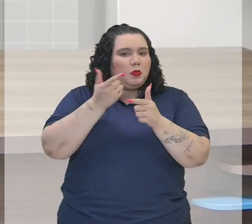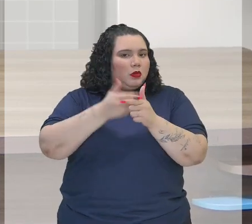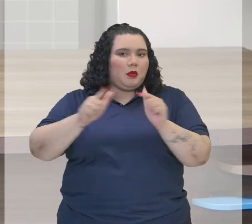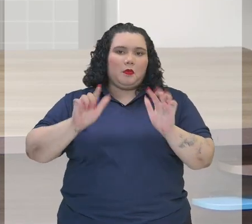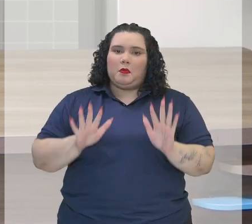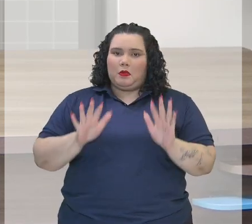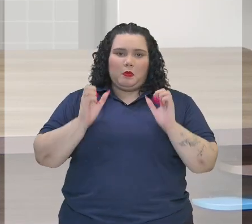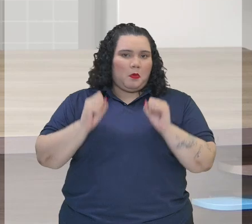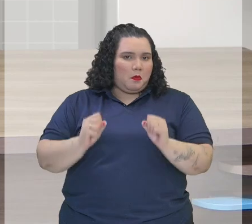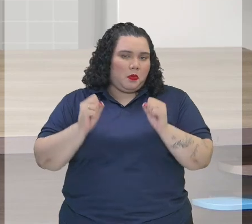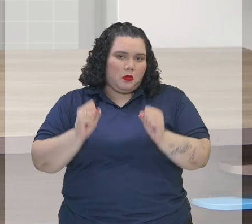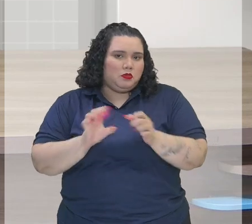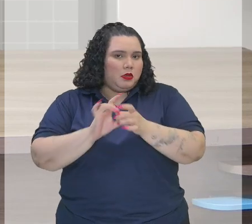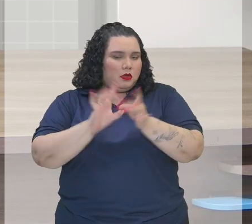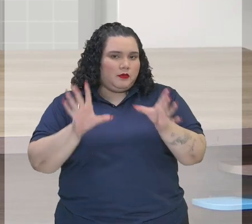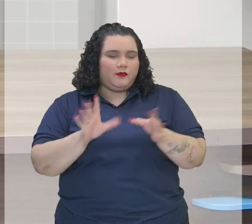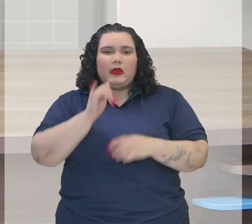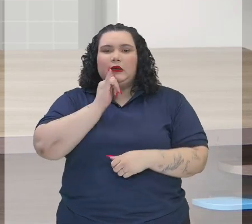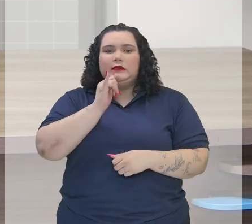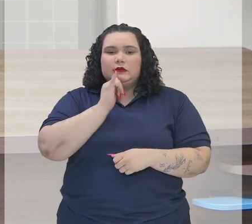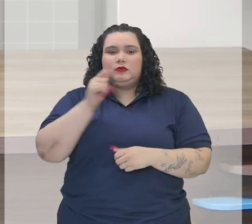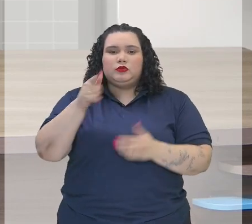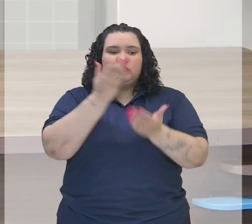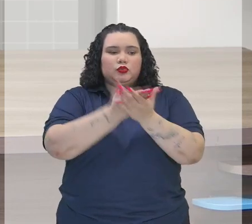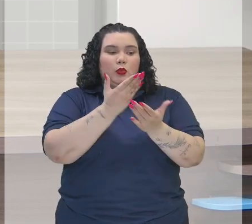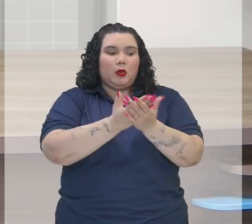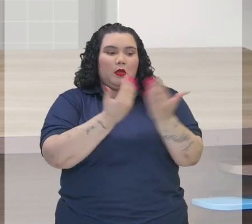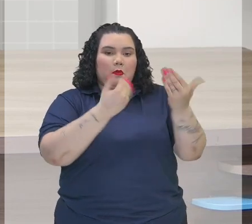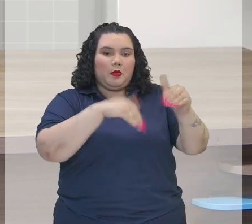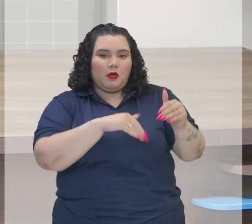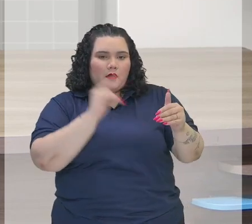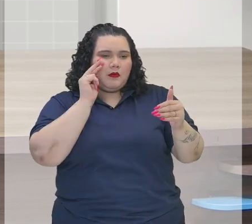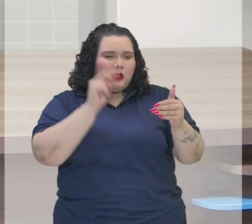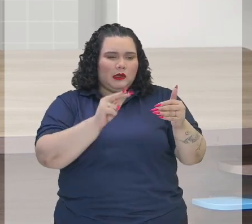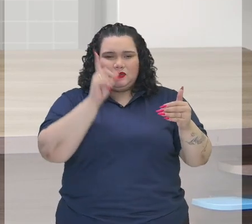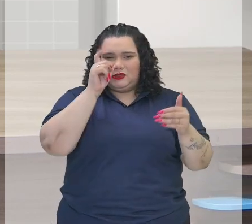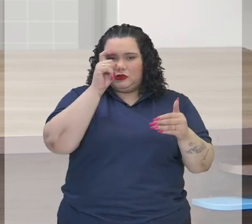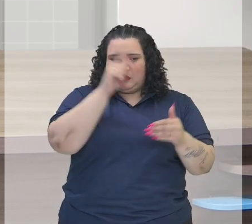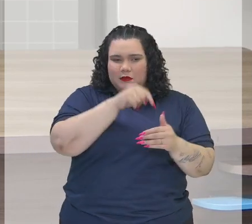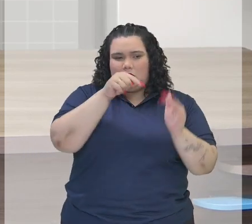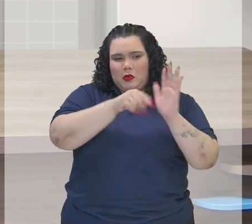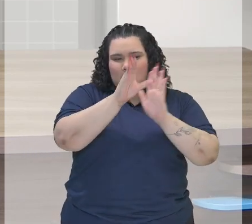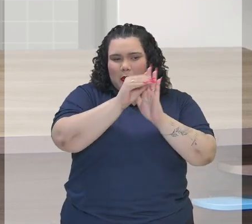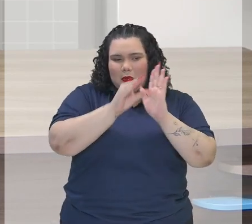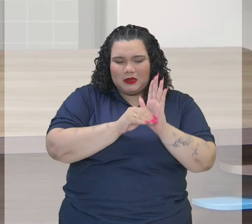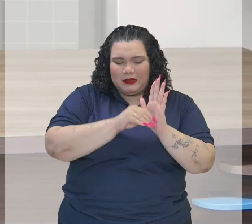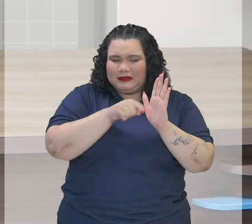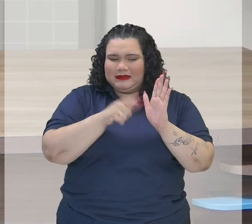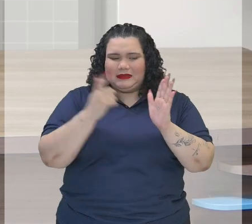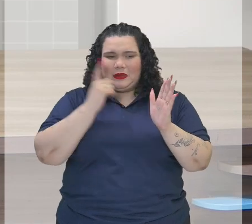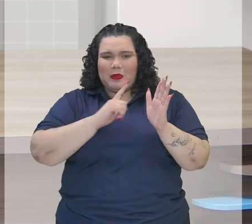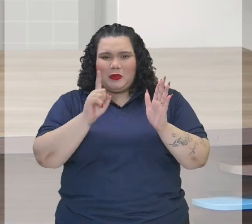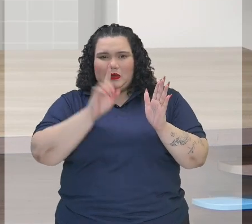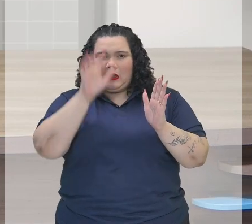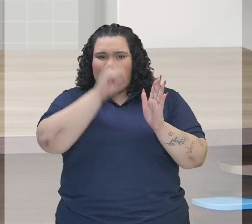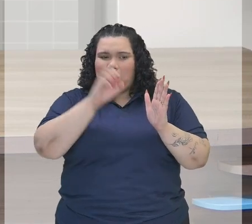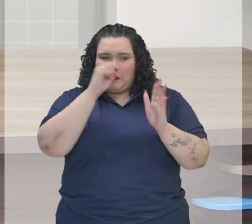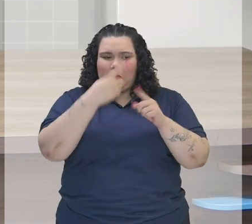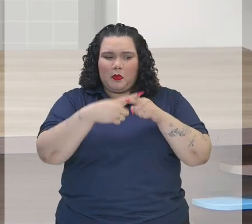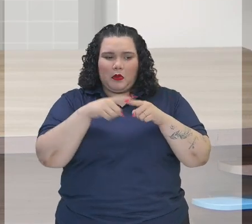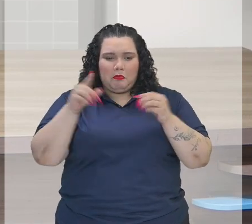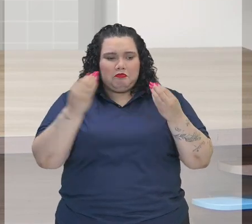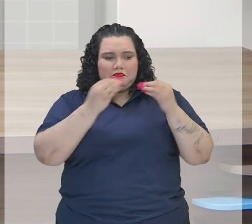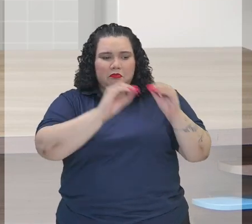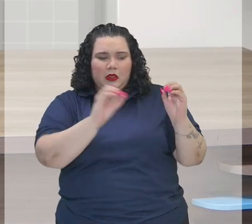Então, se, por exemplo, ele estava ali fazendo uma tarefa, estudando para a prova e viu que ele estava com dificuldade num conteúdo que ele não tinha previsto no seu